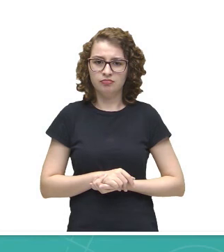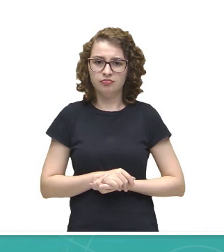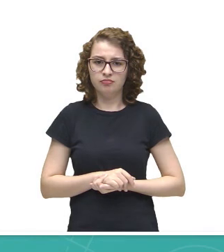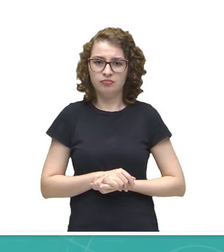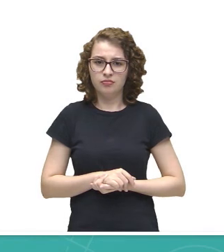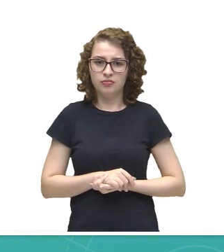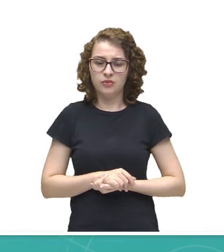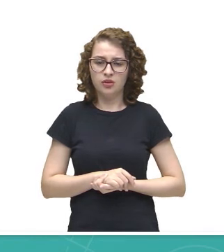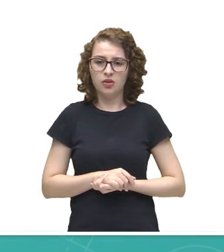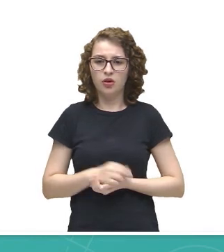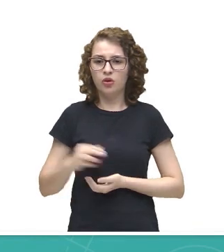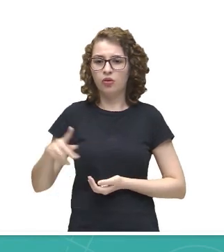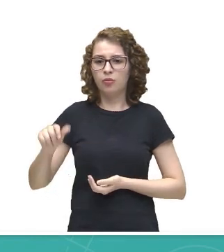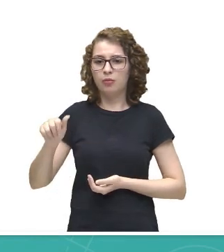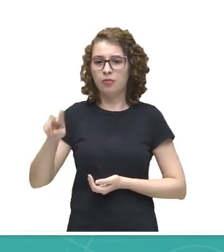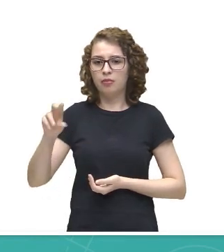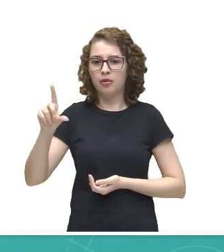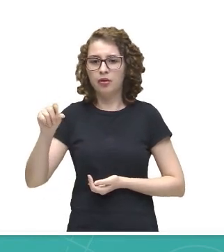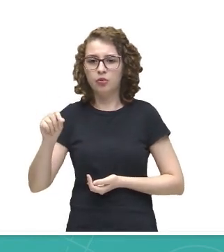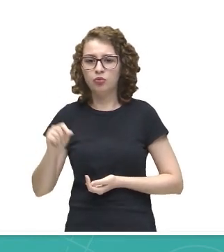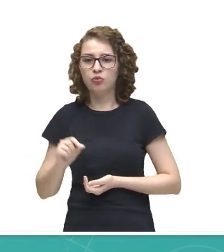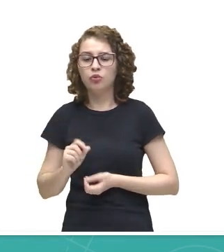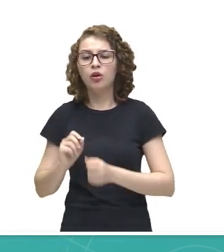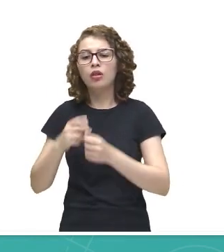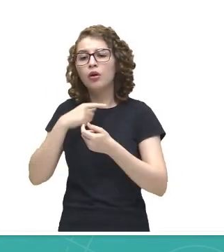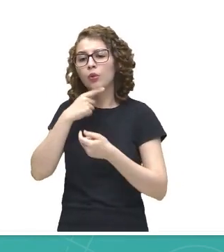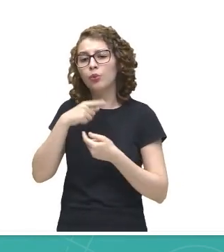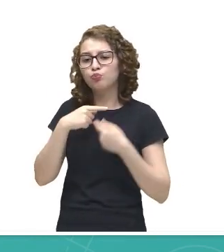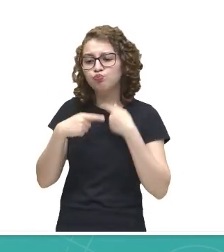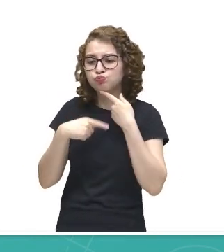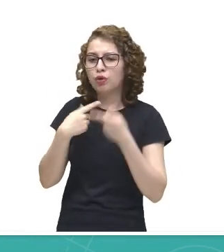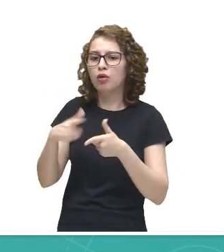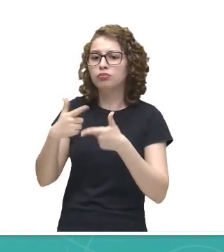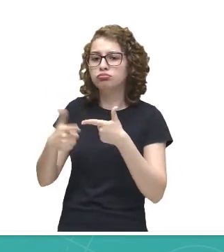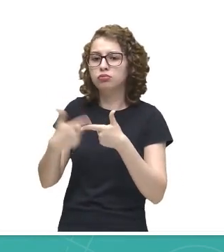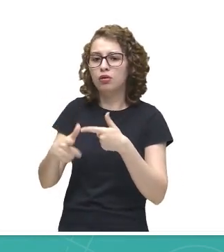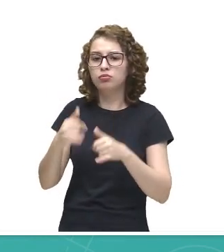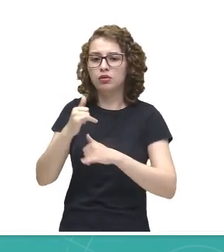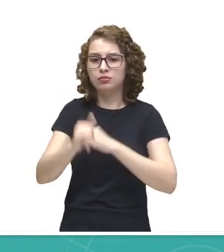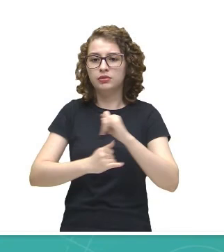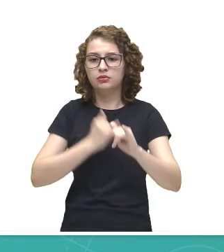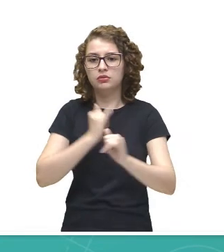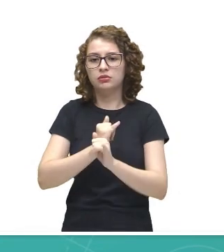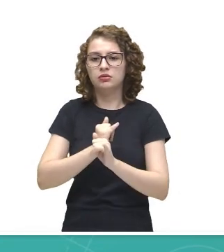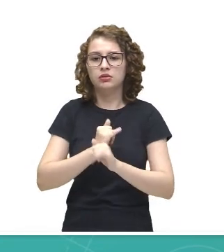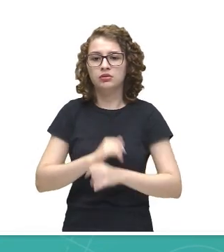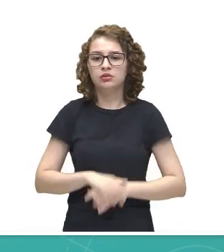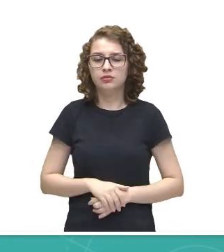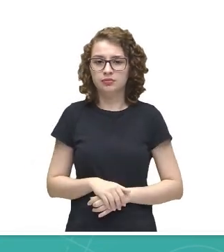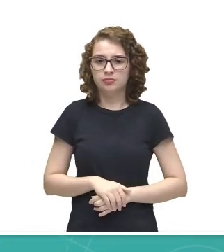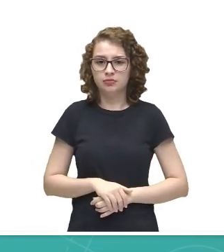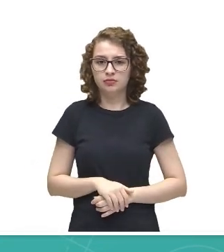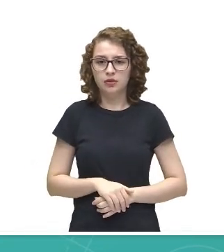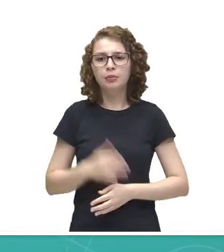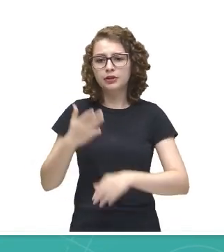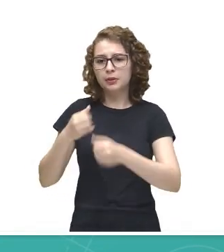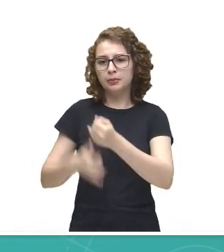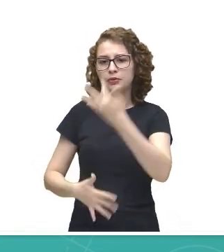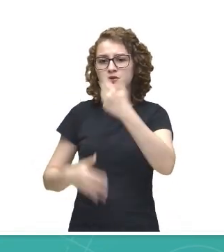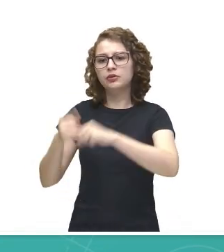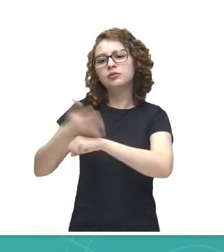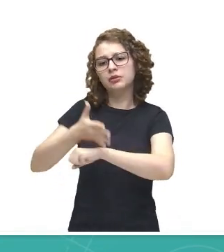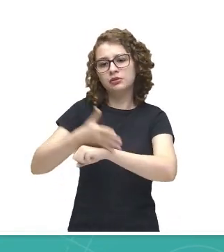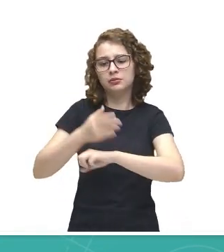vai acompanhando aí a aula, tá bom? A gente sabe que aí a gente tem um probleminha de internet, mas vai dar tudo certo. Vai participando aí comigo,